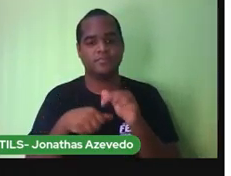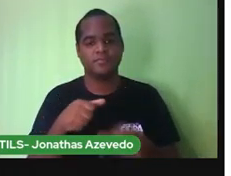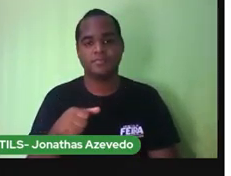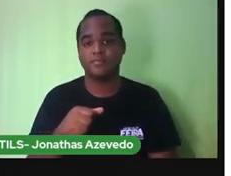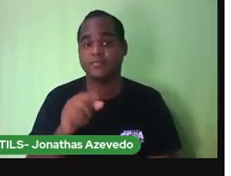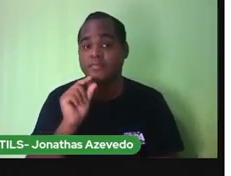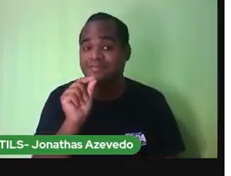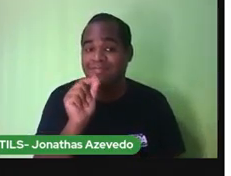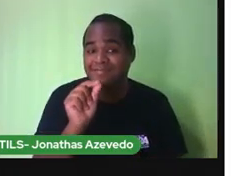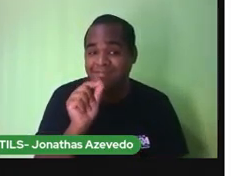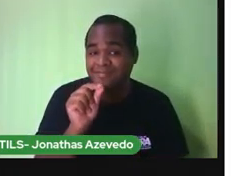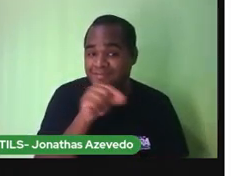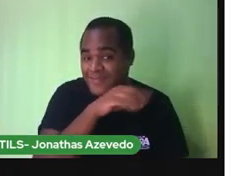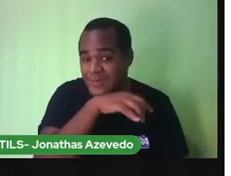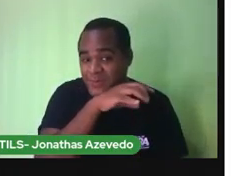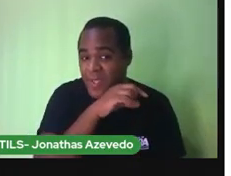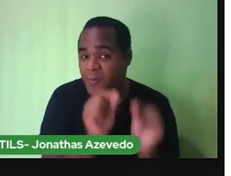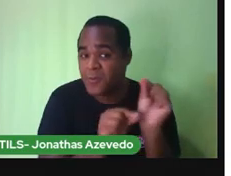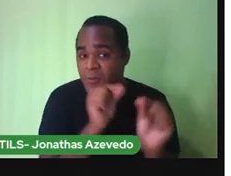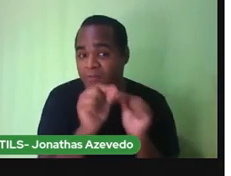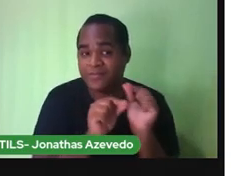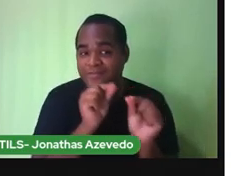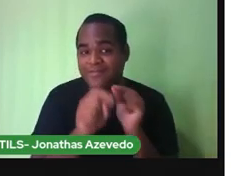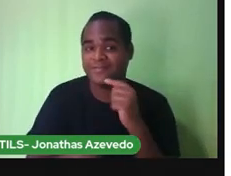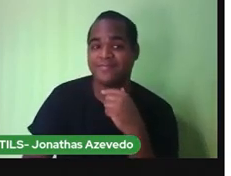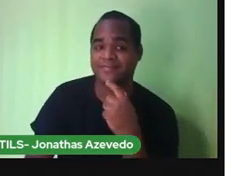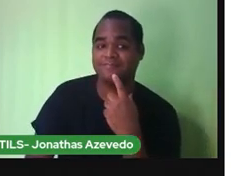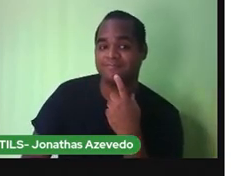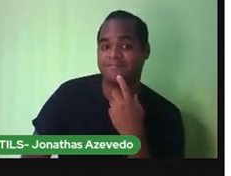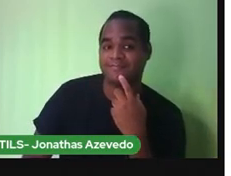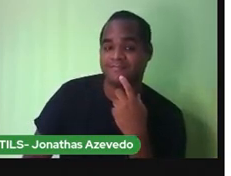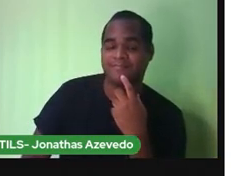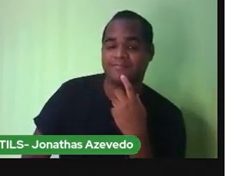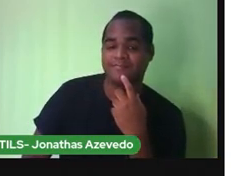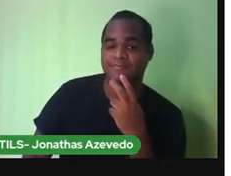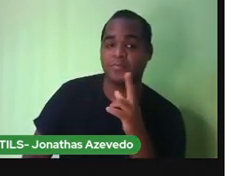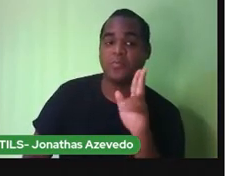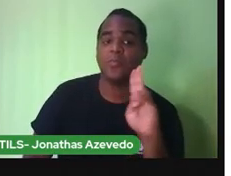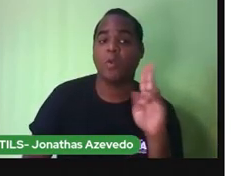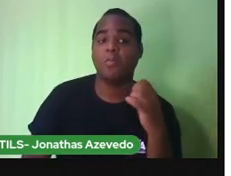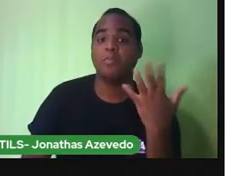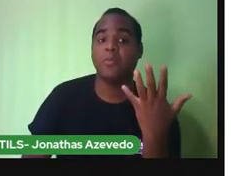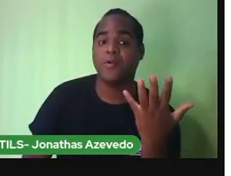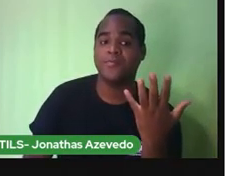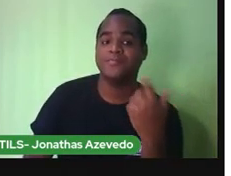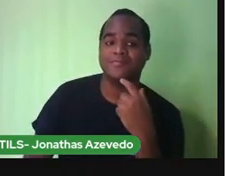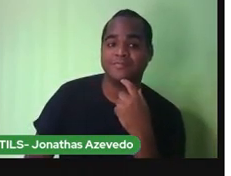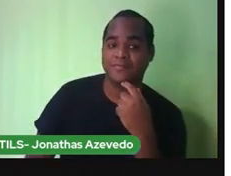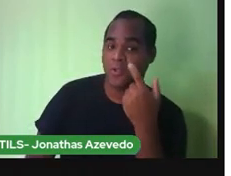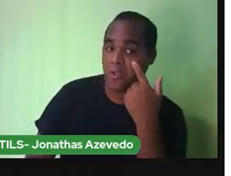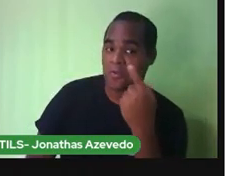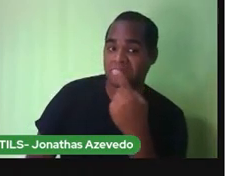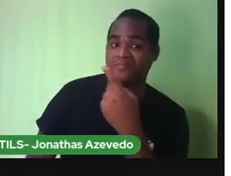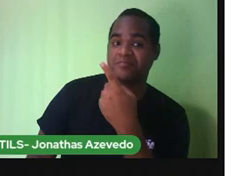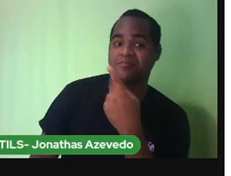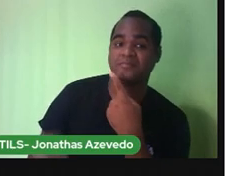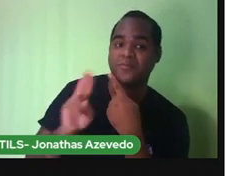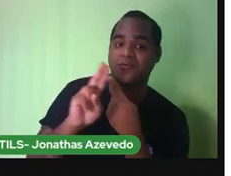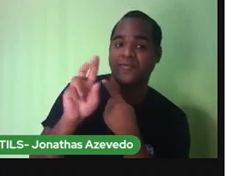bichinho Fofo é esse gente E qual é o nome dele isso